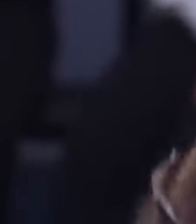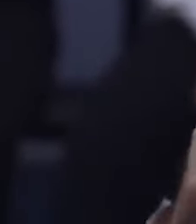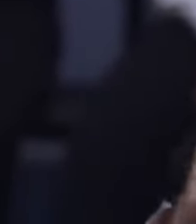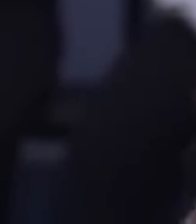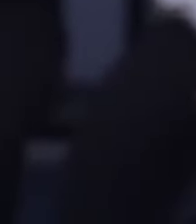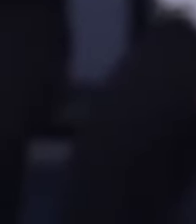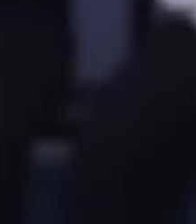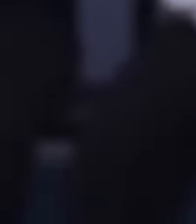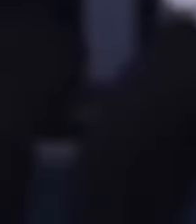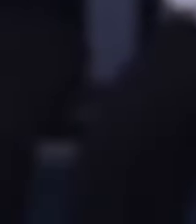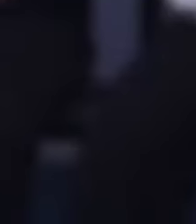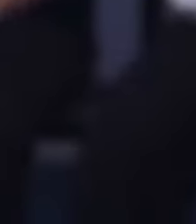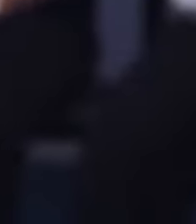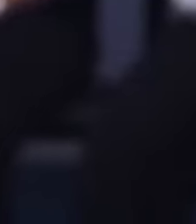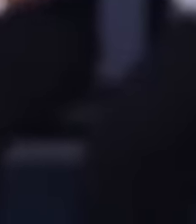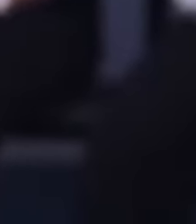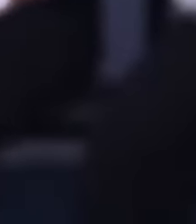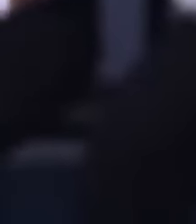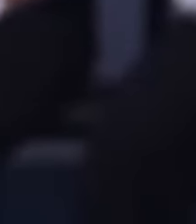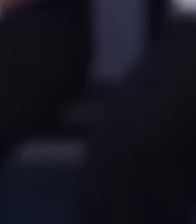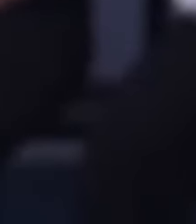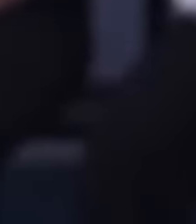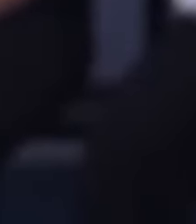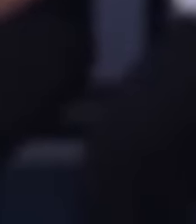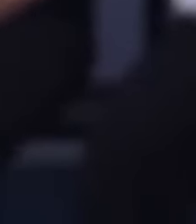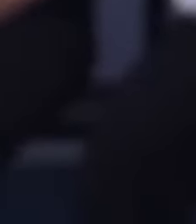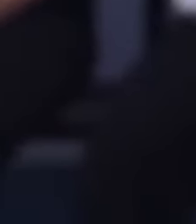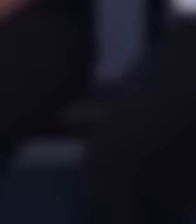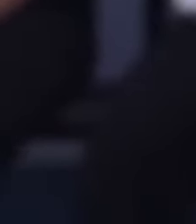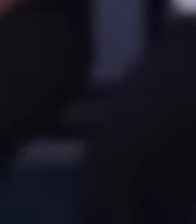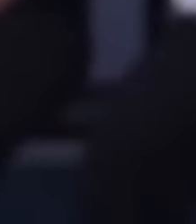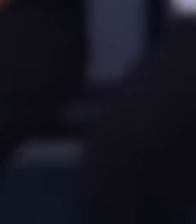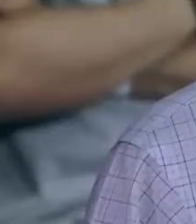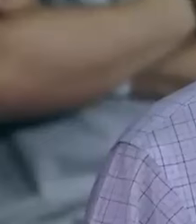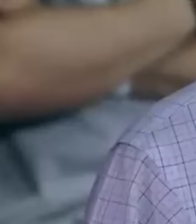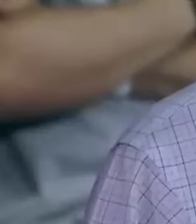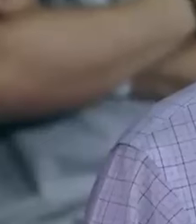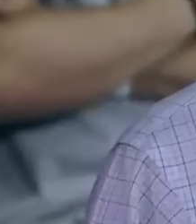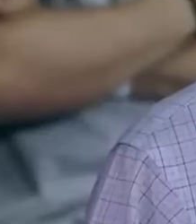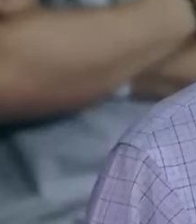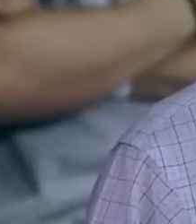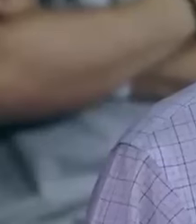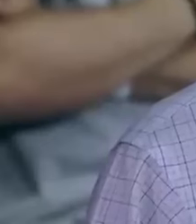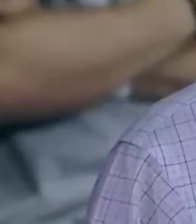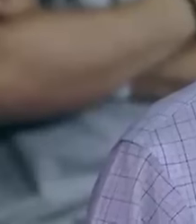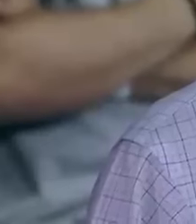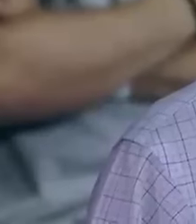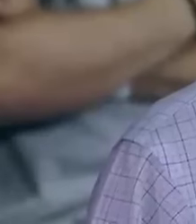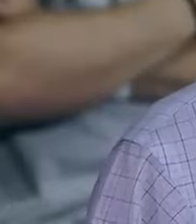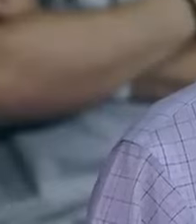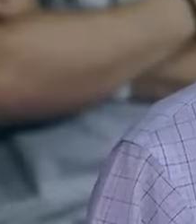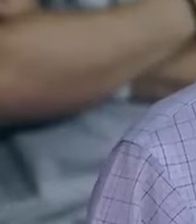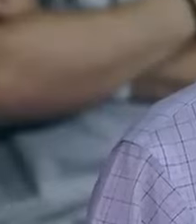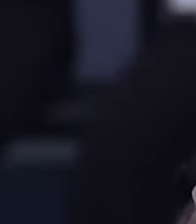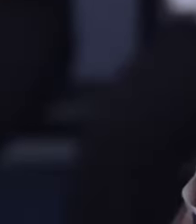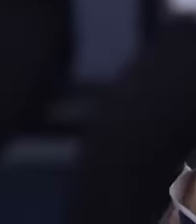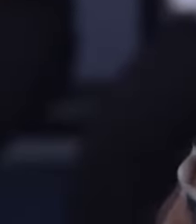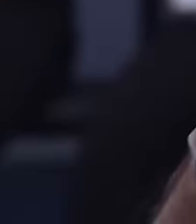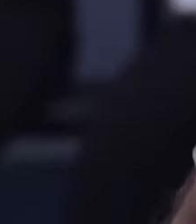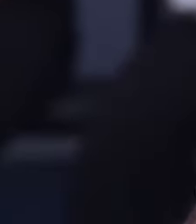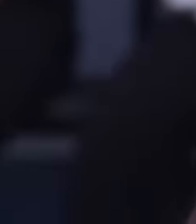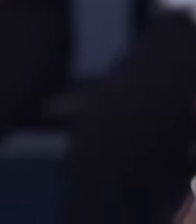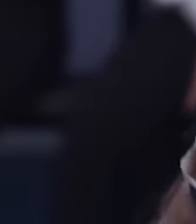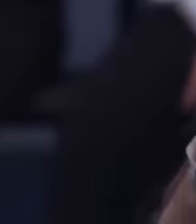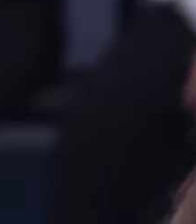para sensacionalismo. Eu uso isso para gerar nas pessoas um sentimento de urgência, porque antes de Jesus voltar, nós temos que